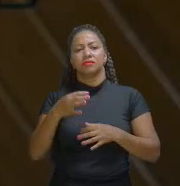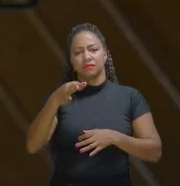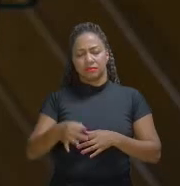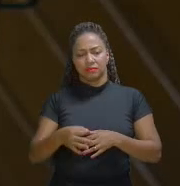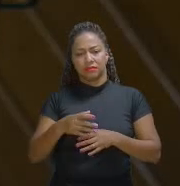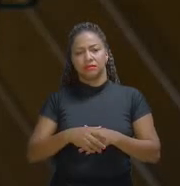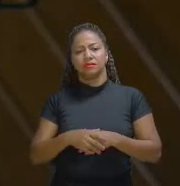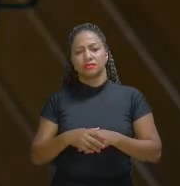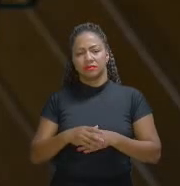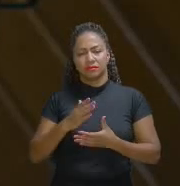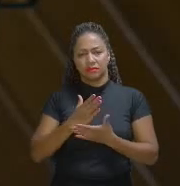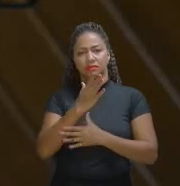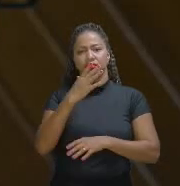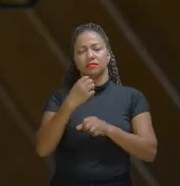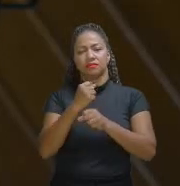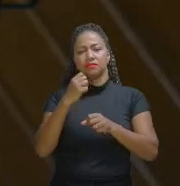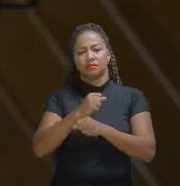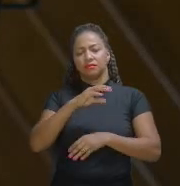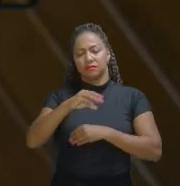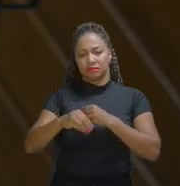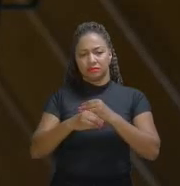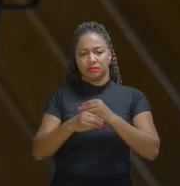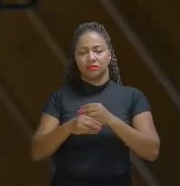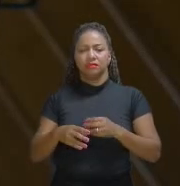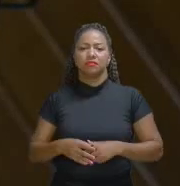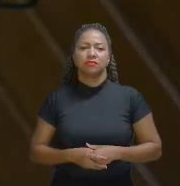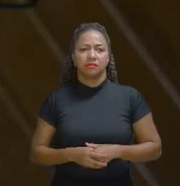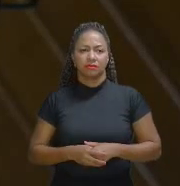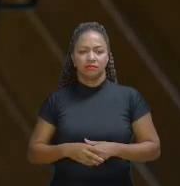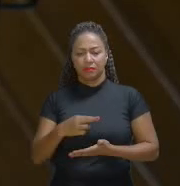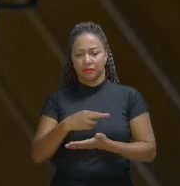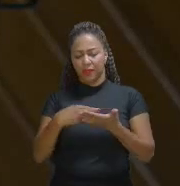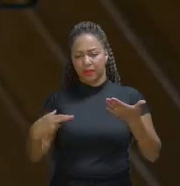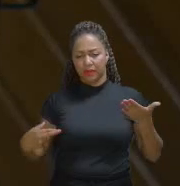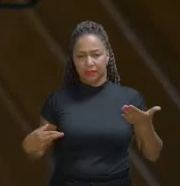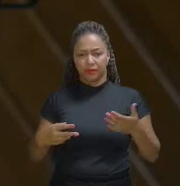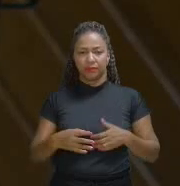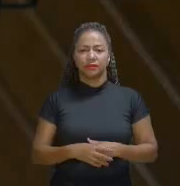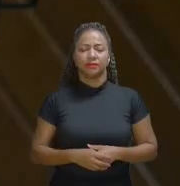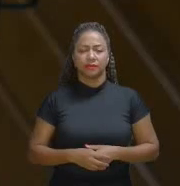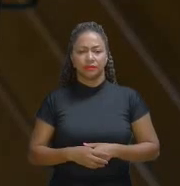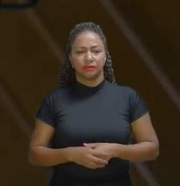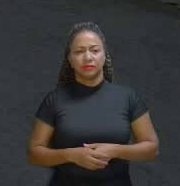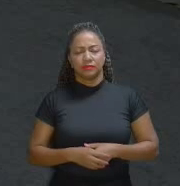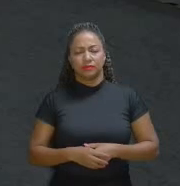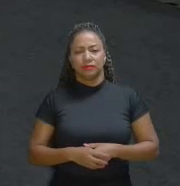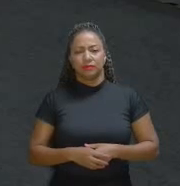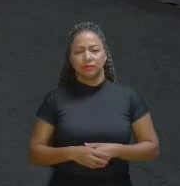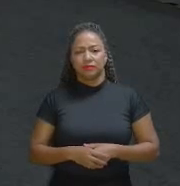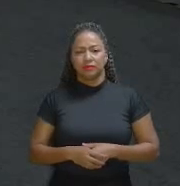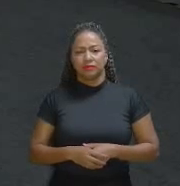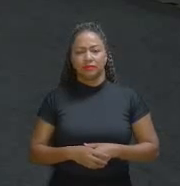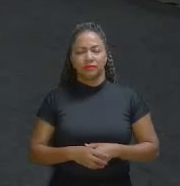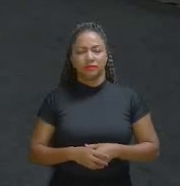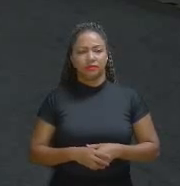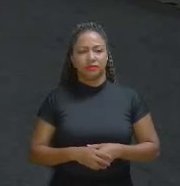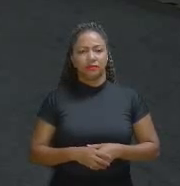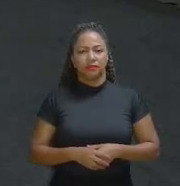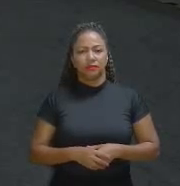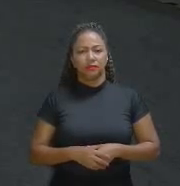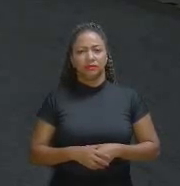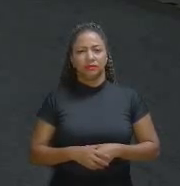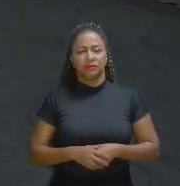sendo cabível a aprovação das contas com ressalva. É o relatório, Excelência. Imagem ampla